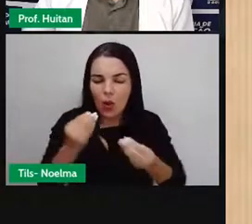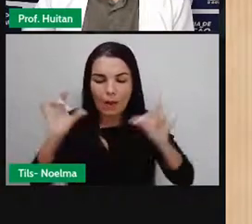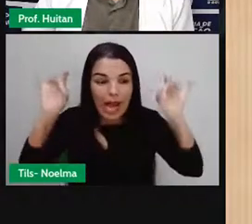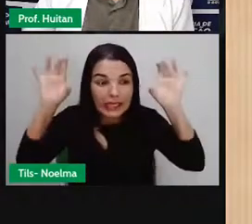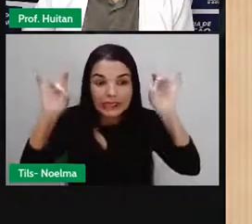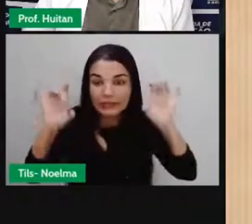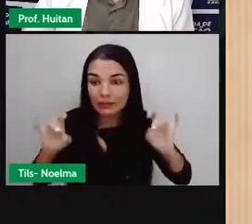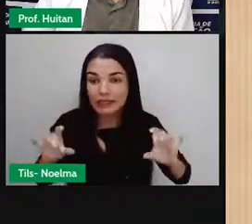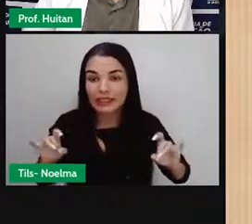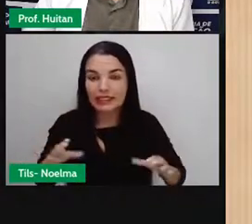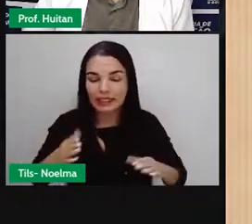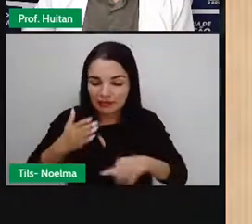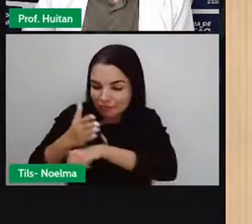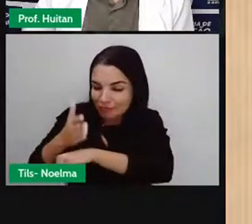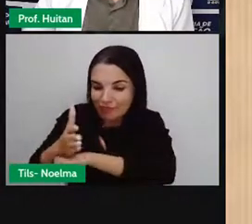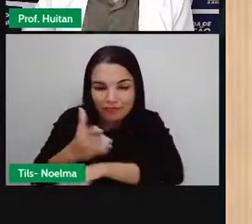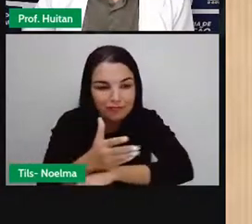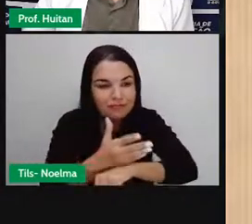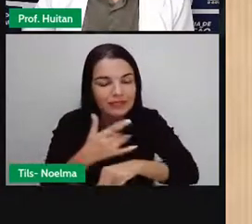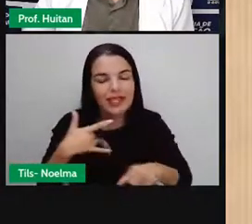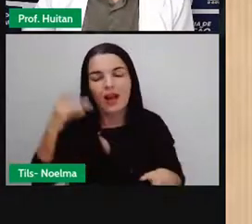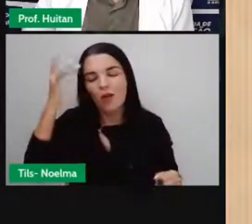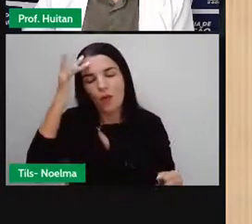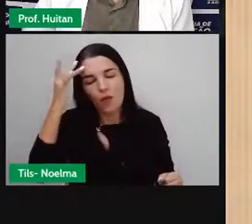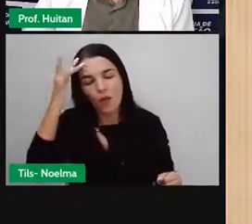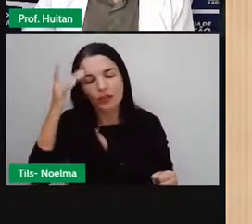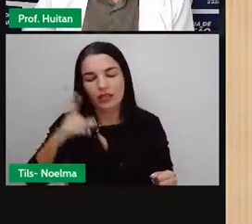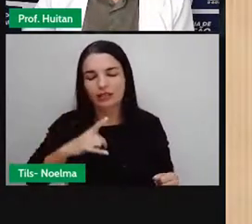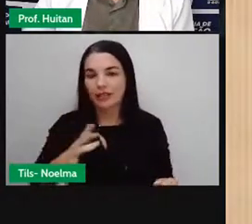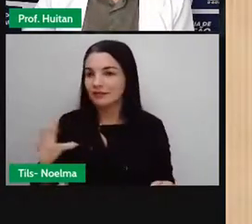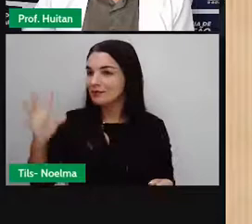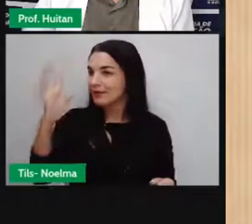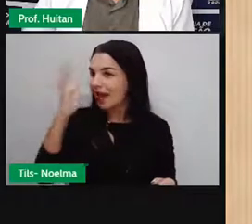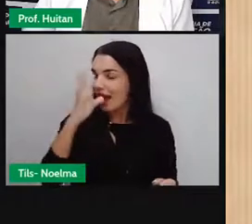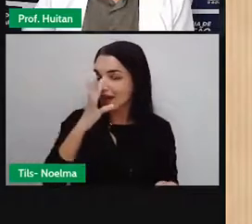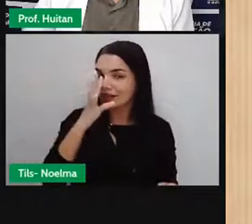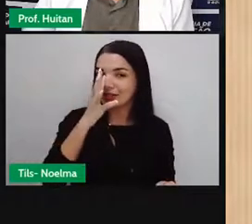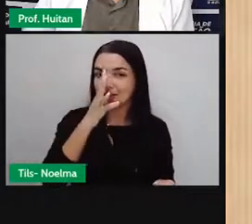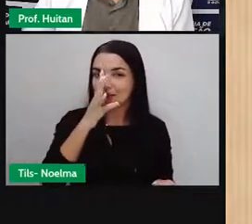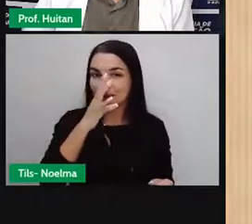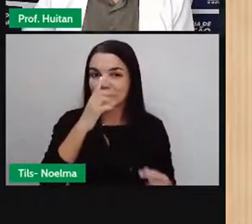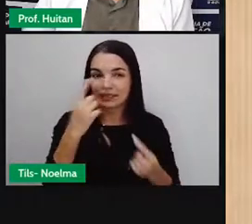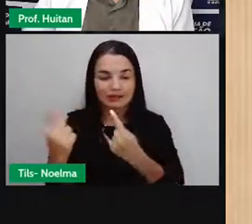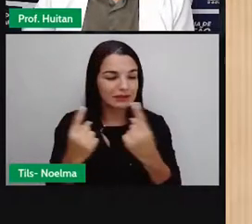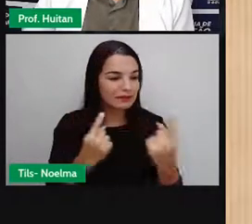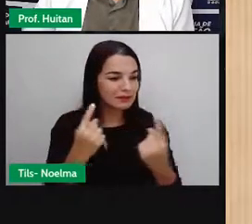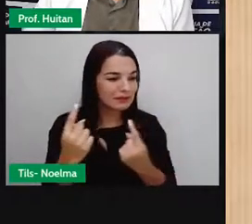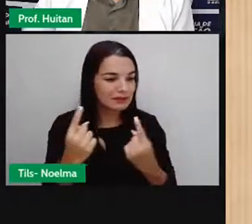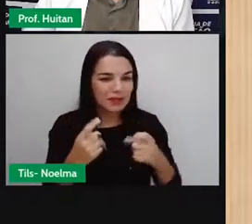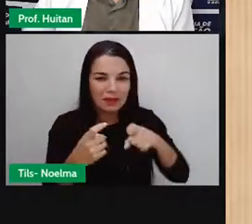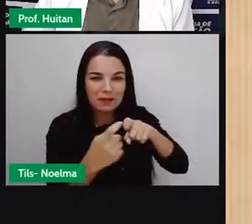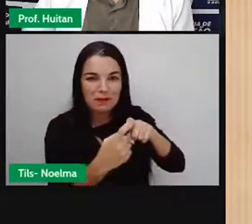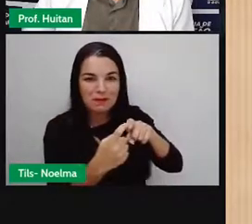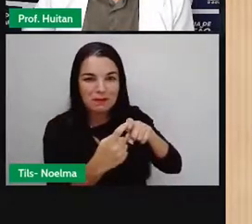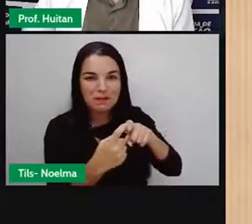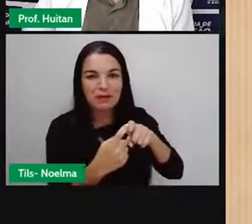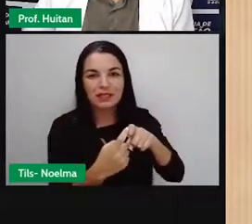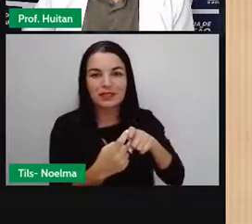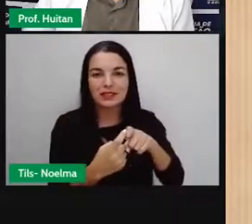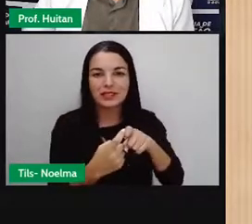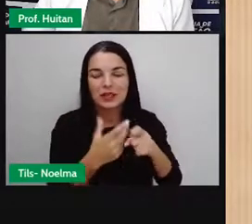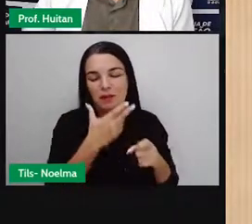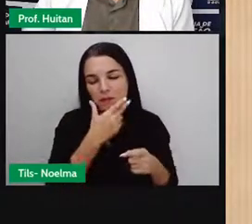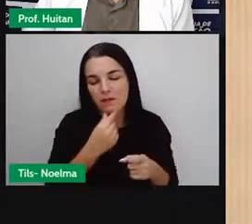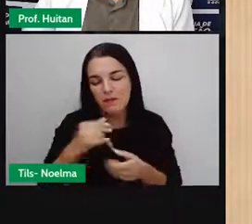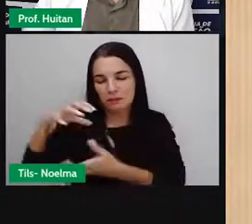tenho muitas áreas que eu acho que eu tenho admiração. Entre elas, a geriatria, que eu vejo que é um campo que, através de uma